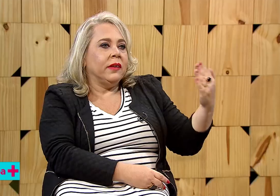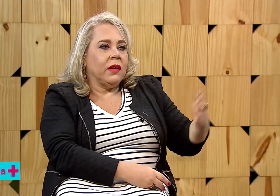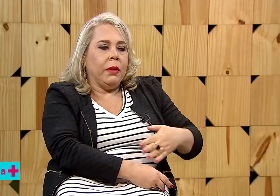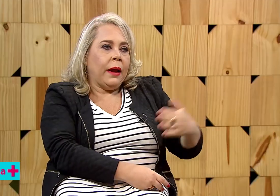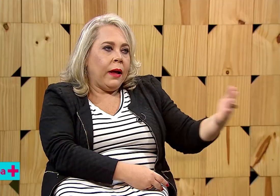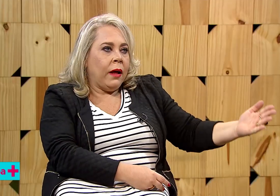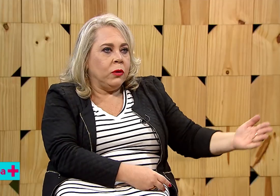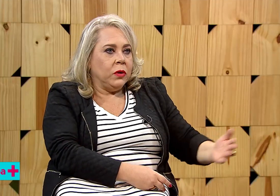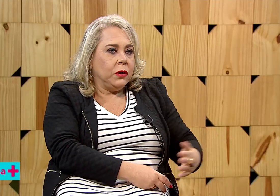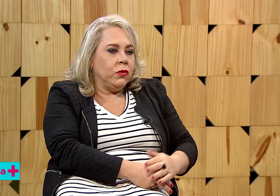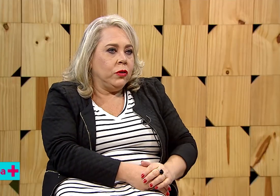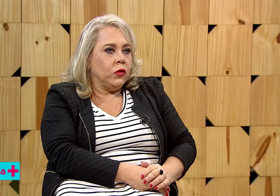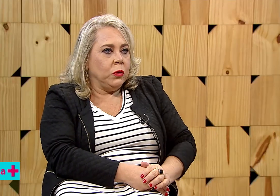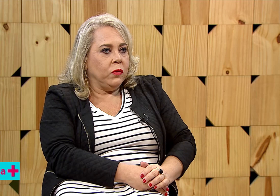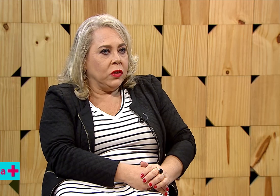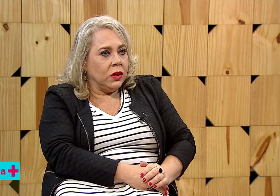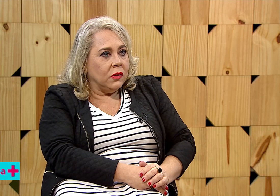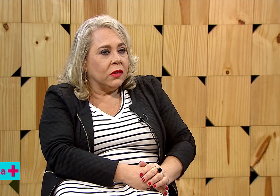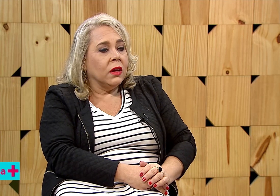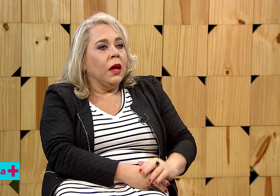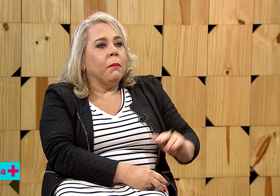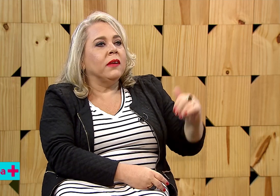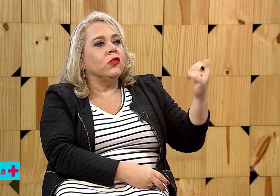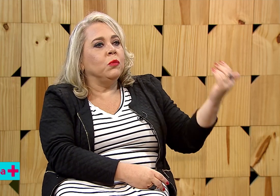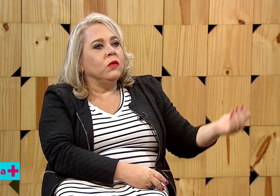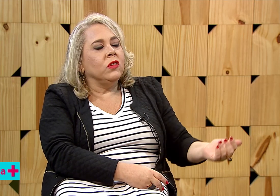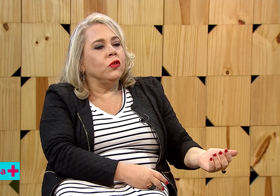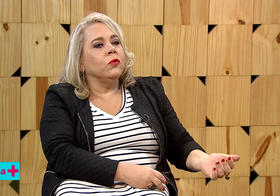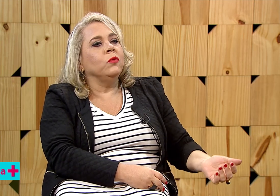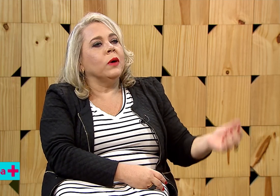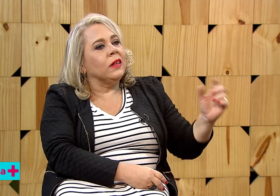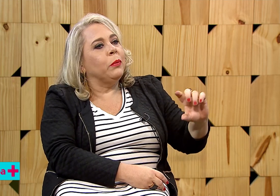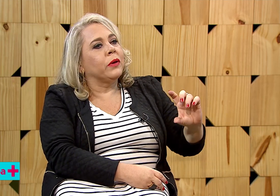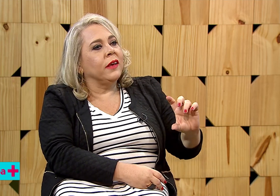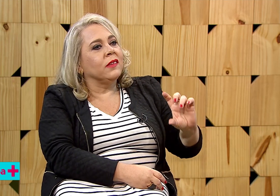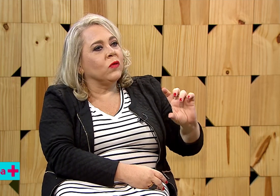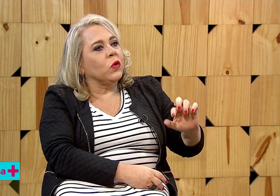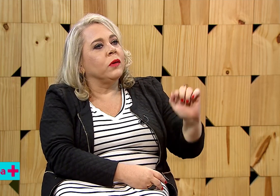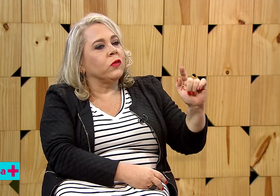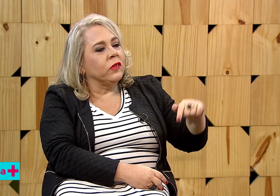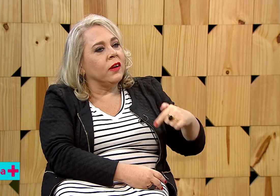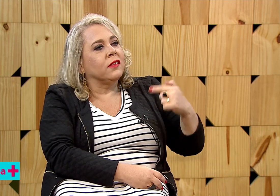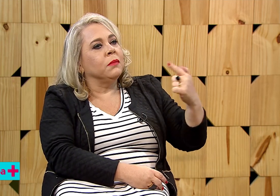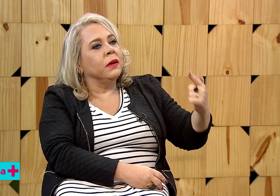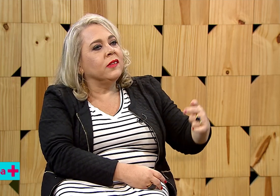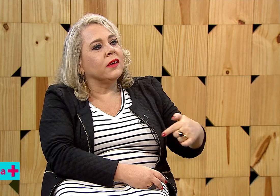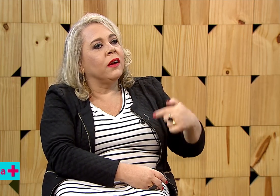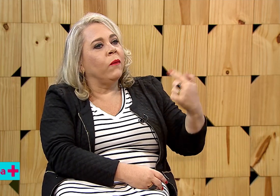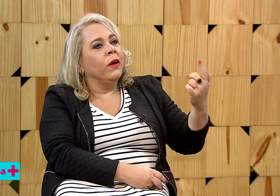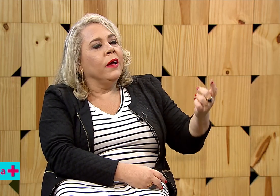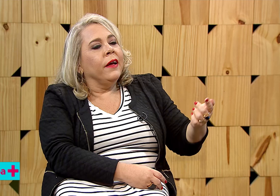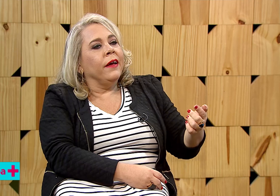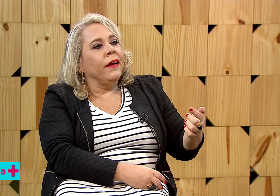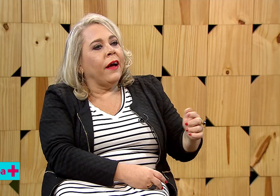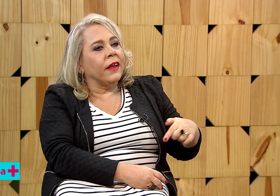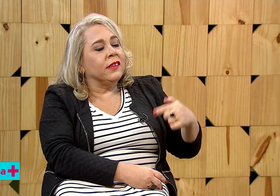Então, ele receberá no ano de 2020, mas 2021, até porque essas informações elas também